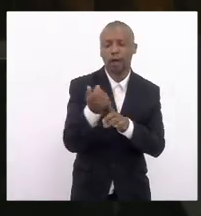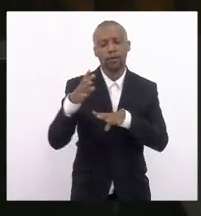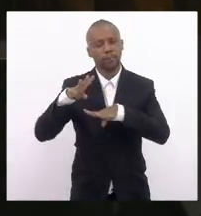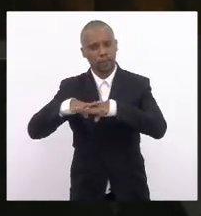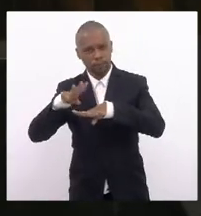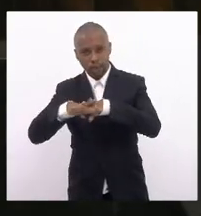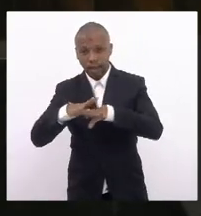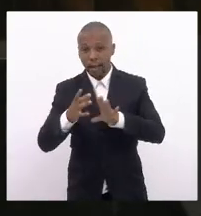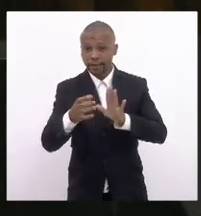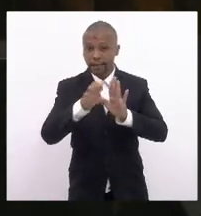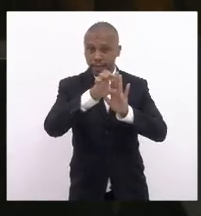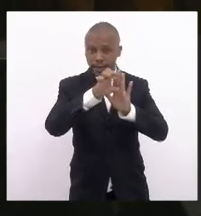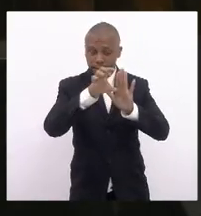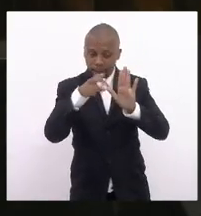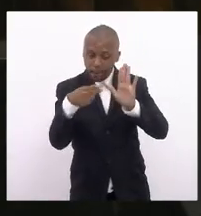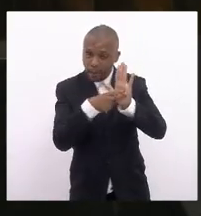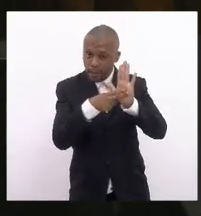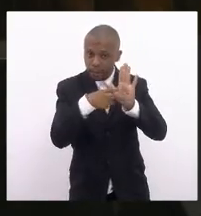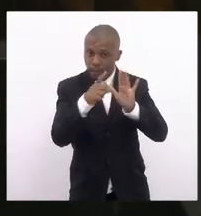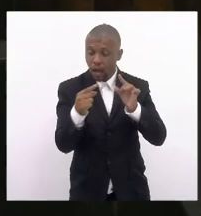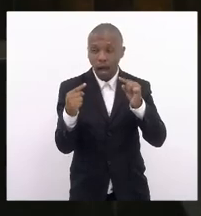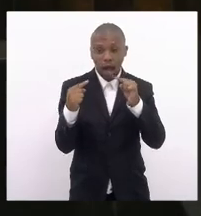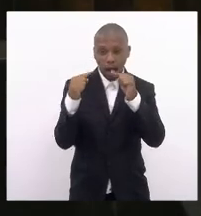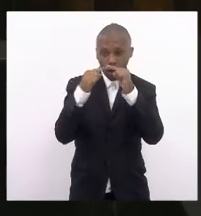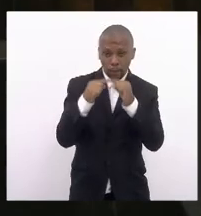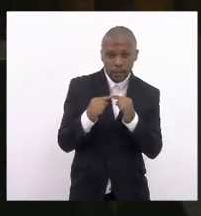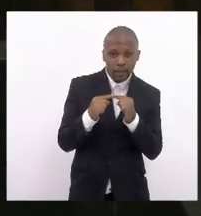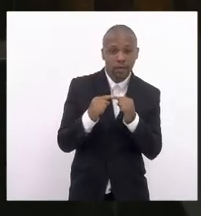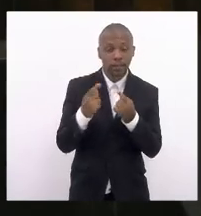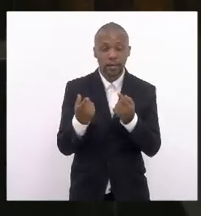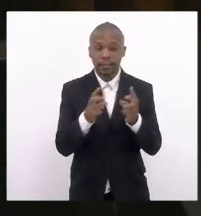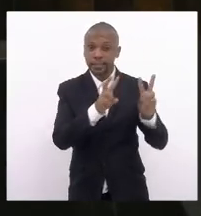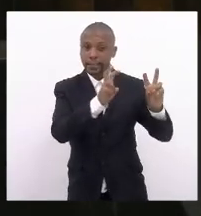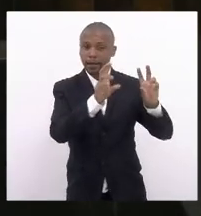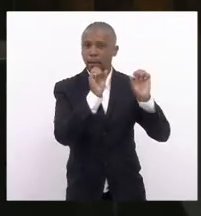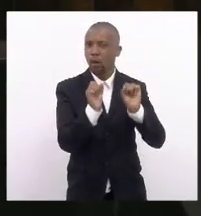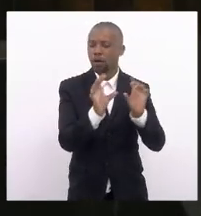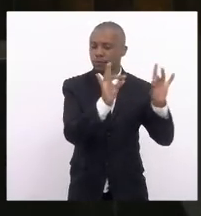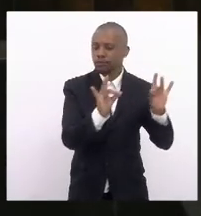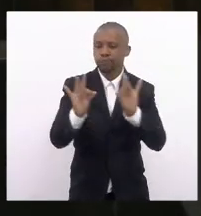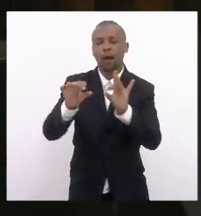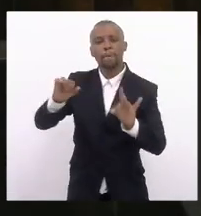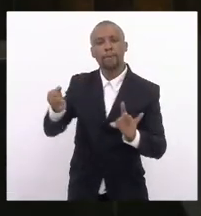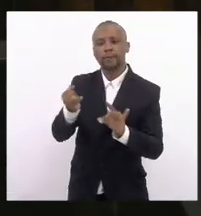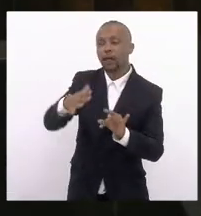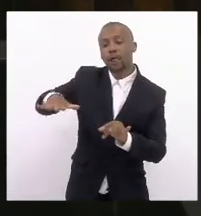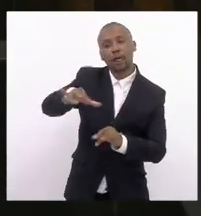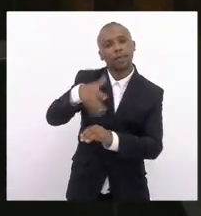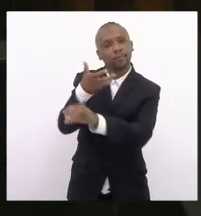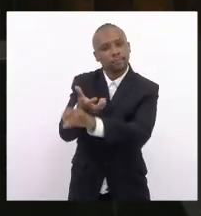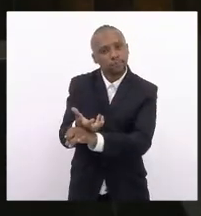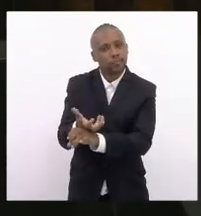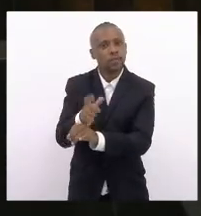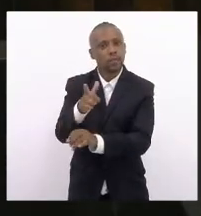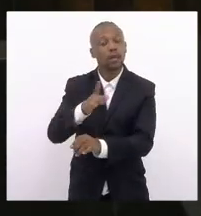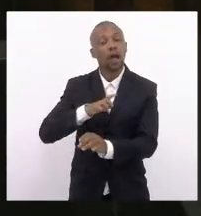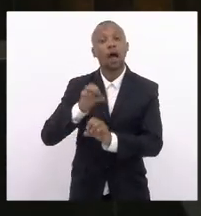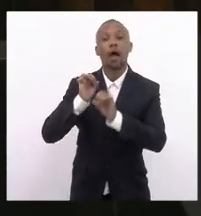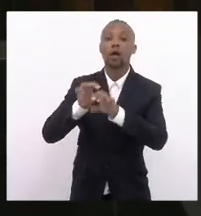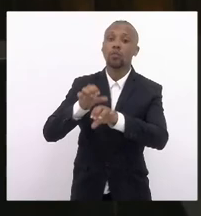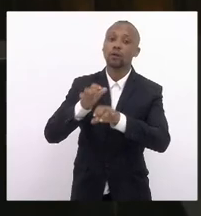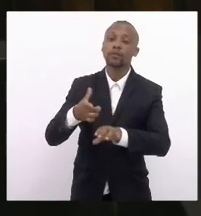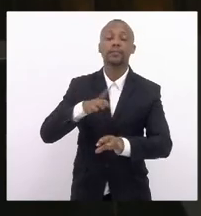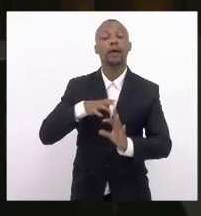ser aperfeiçoada? Esse tema pode ser trazido para essa disciplina? Isso é fazer a educação com planejamento e